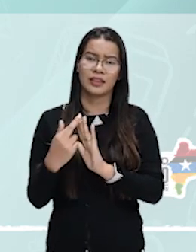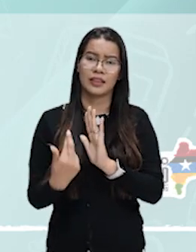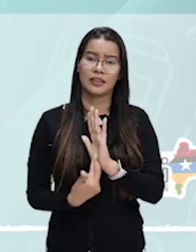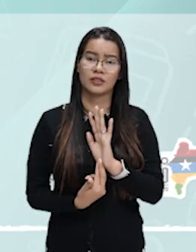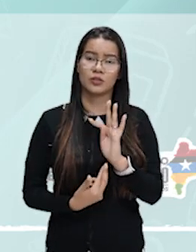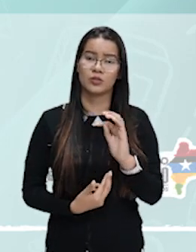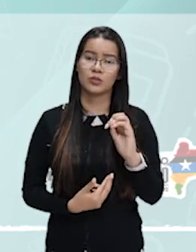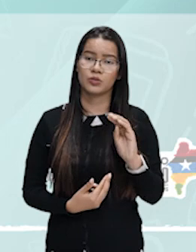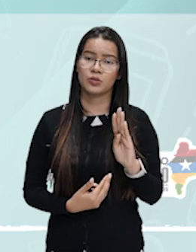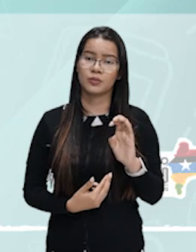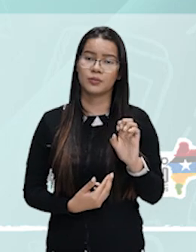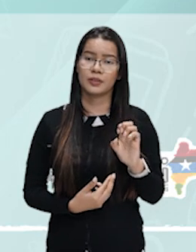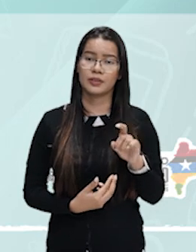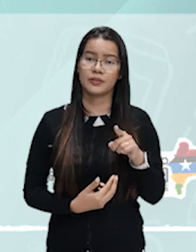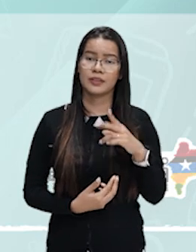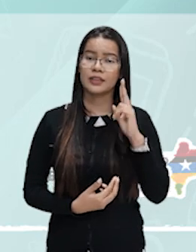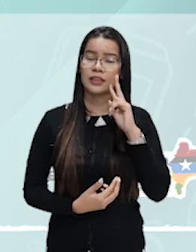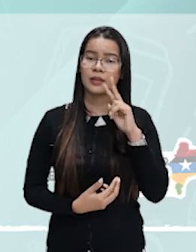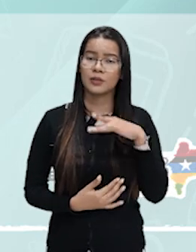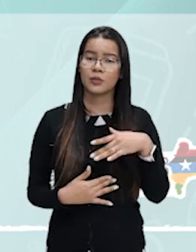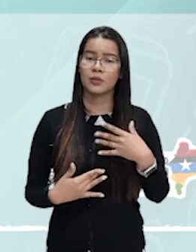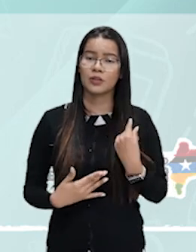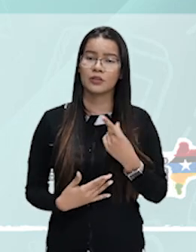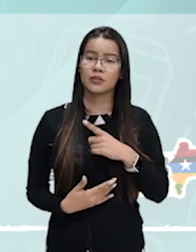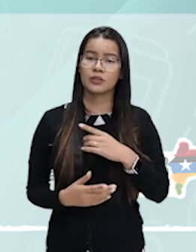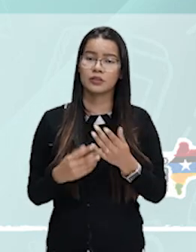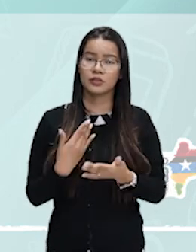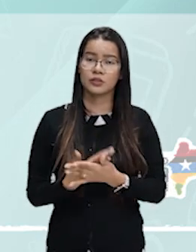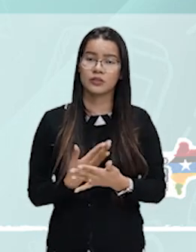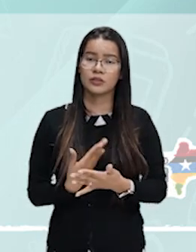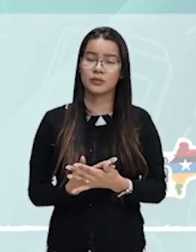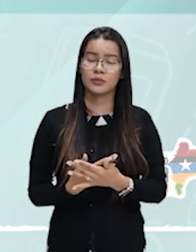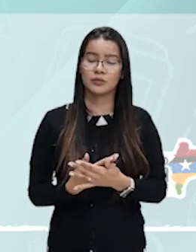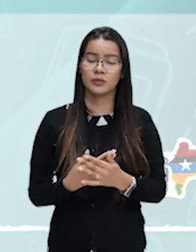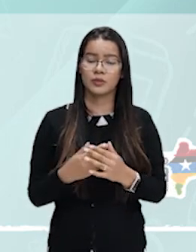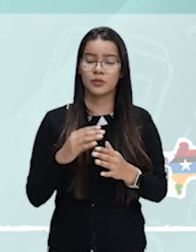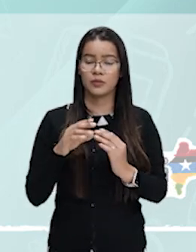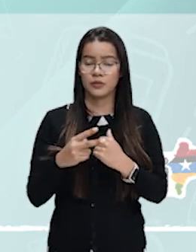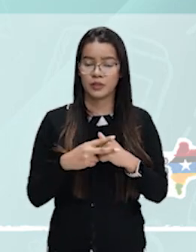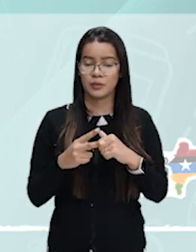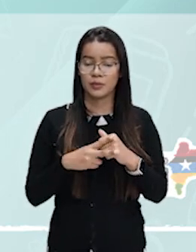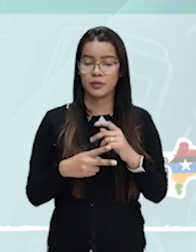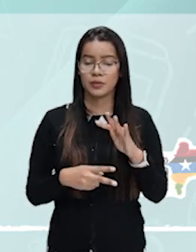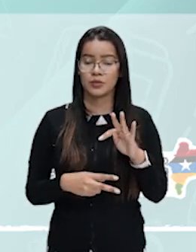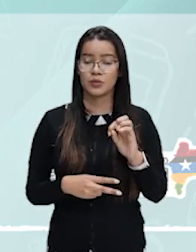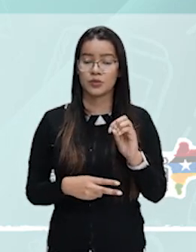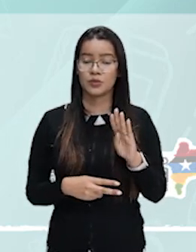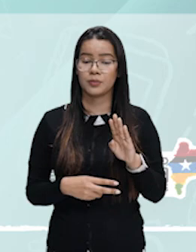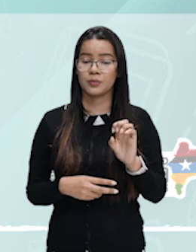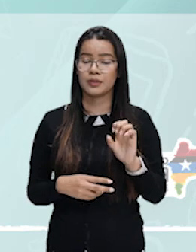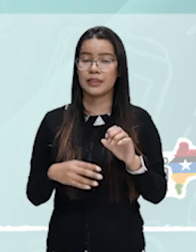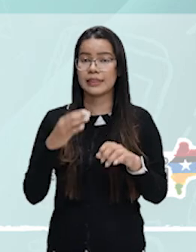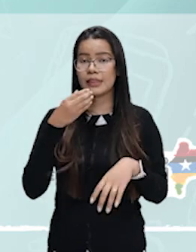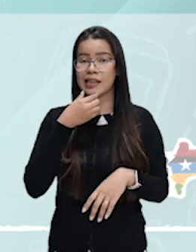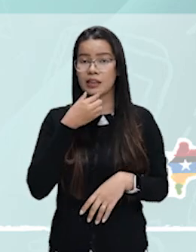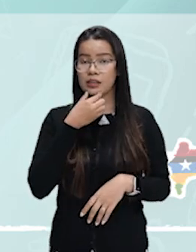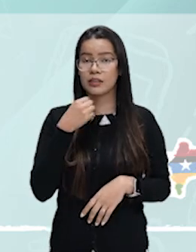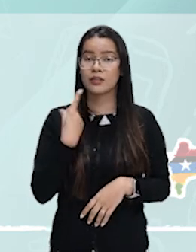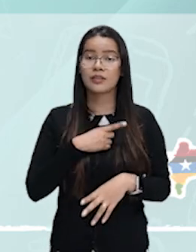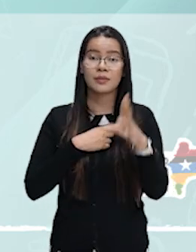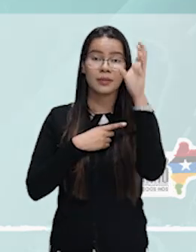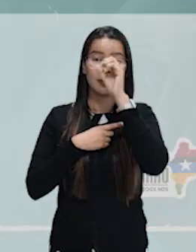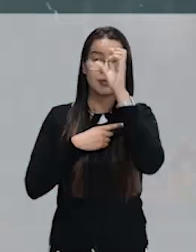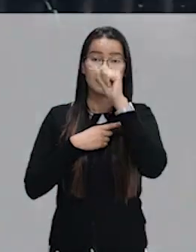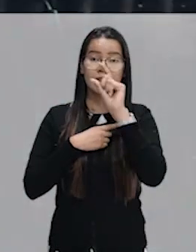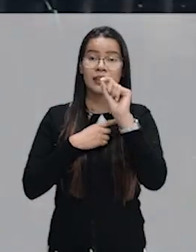be. Lembra lá quando a gente estudou, quando vocês estudaram o verbo to be em inglês, a gente aprende que o verbo to be é um verbo